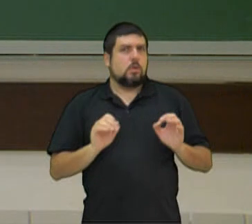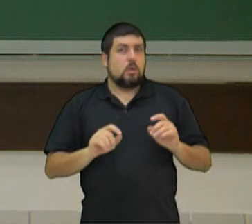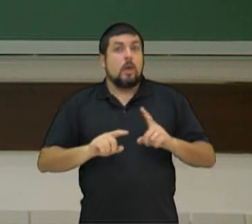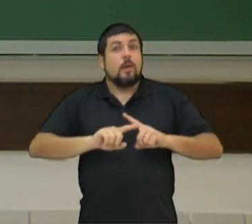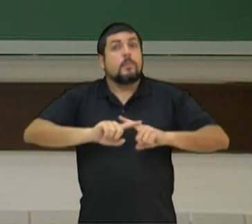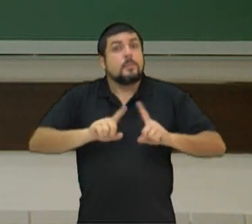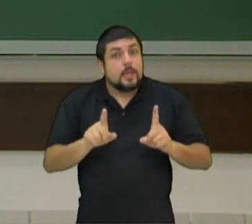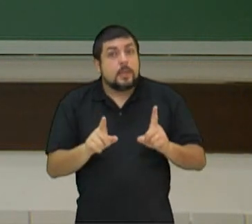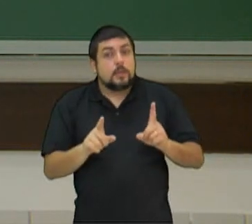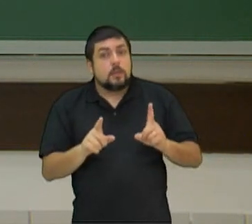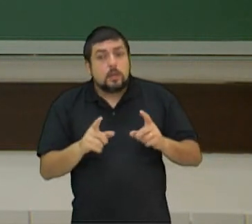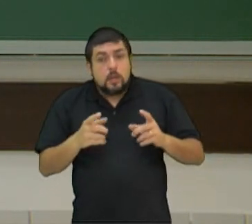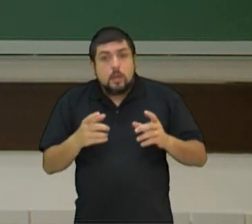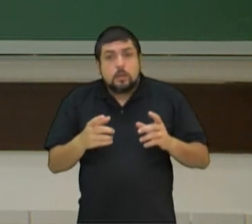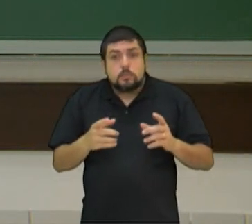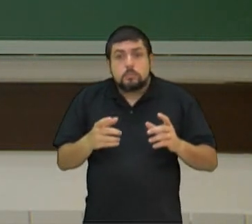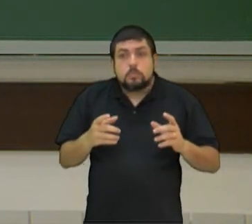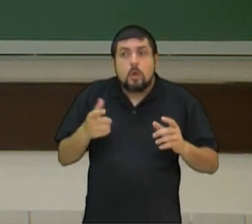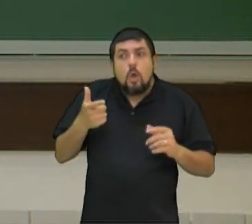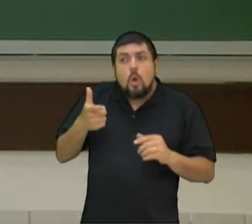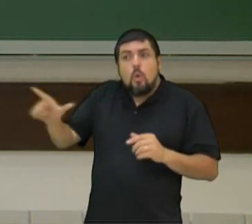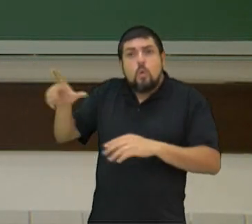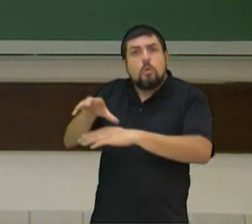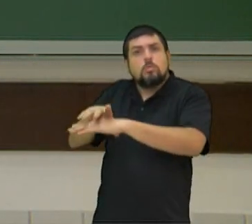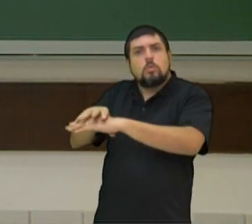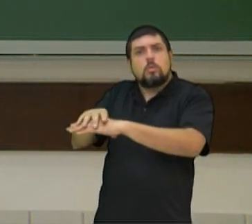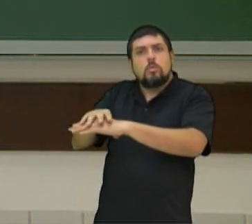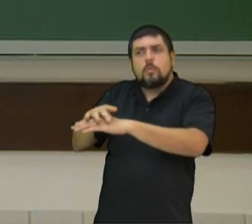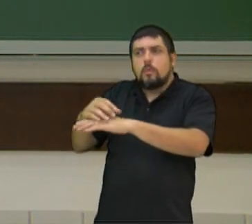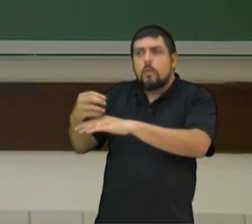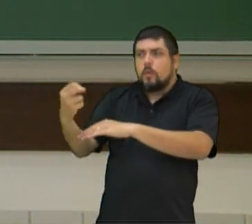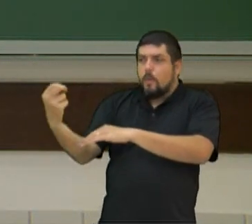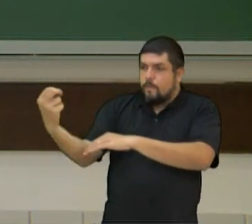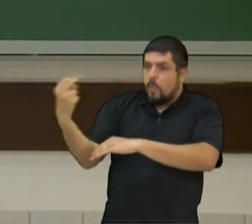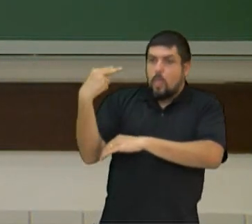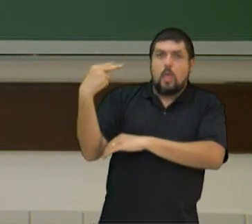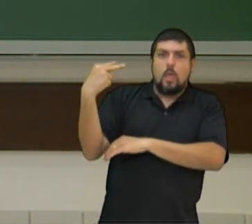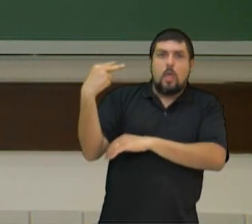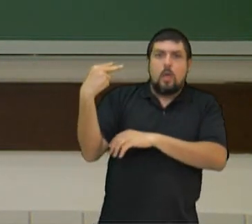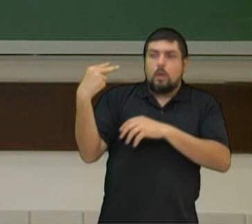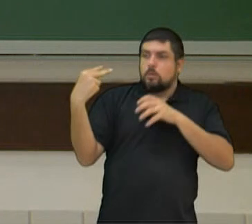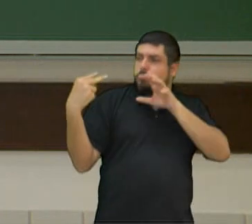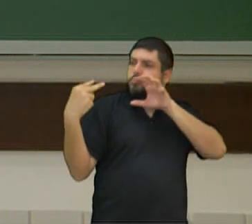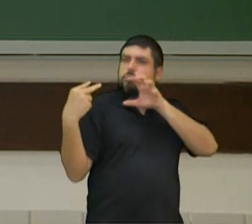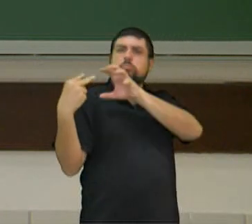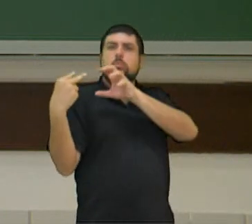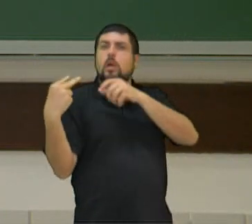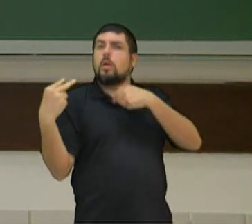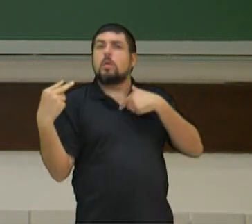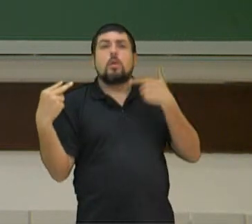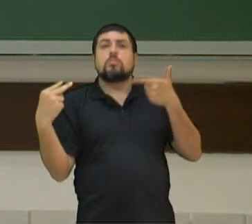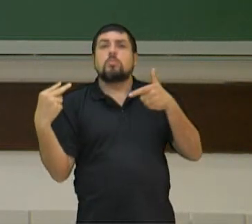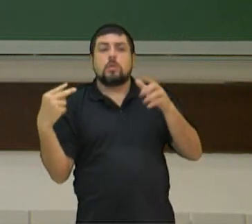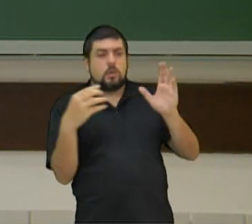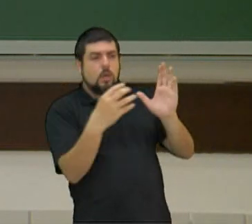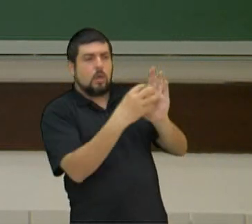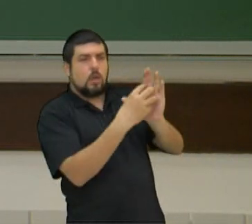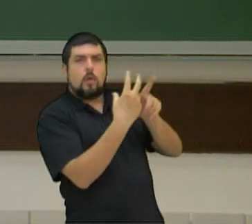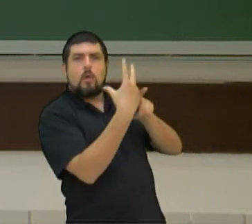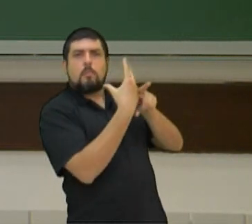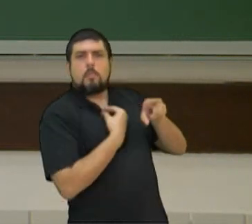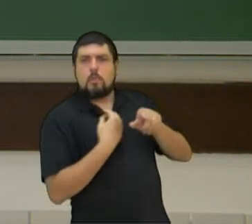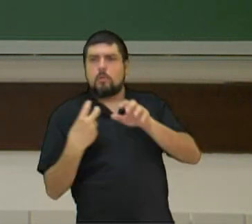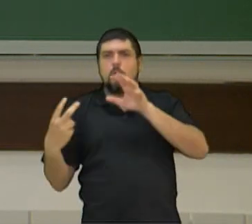não ter defesa contra outras doenças que seriam doenças tranquilas se ela tivesse uma boa